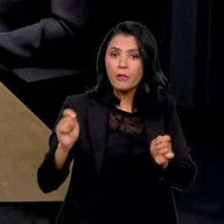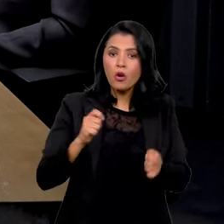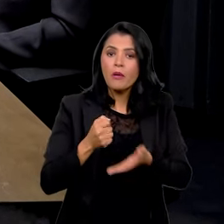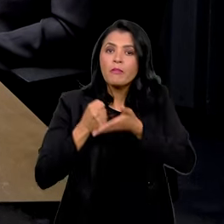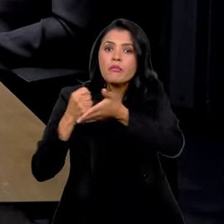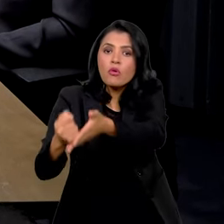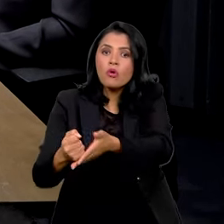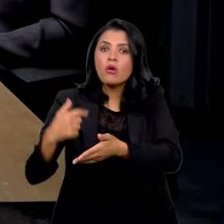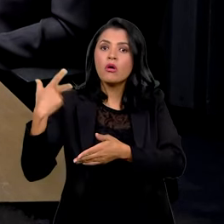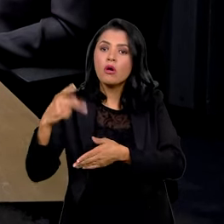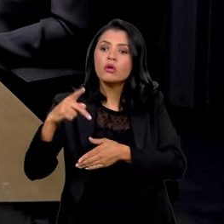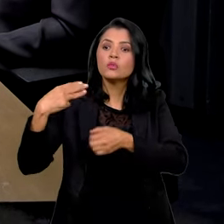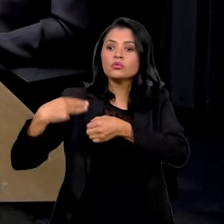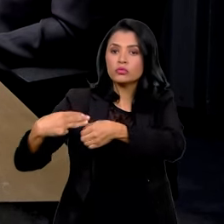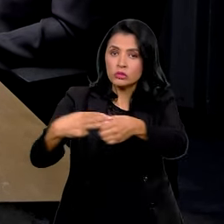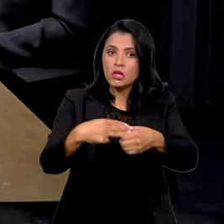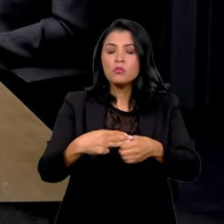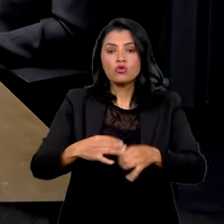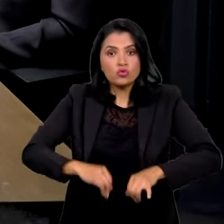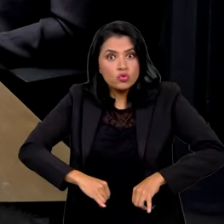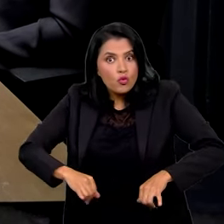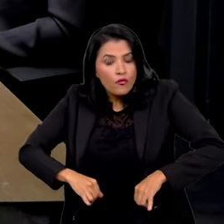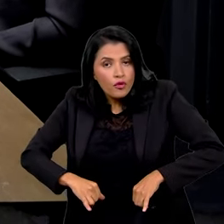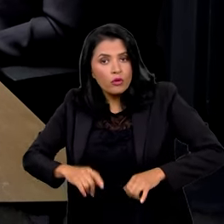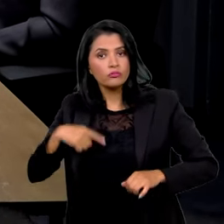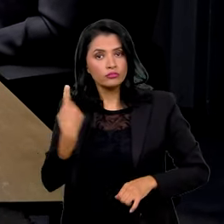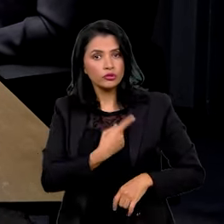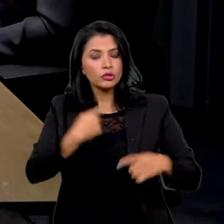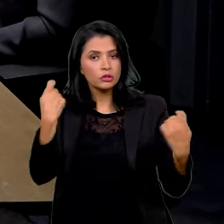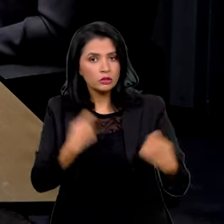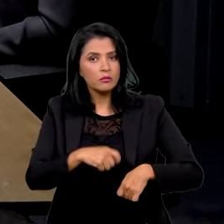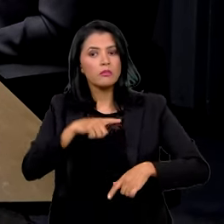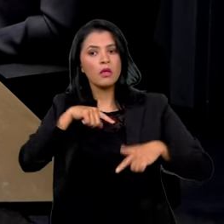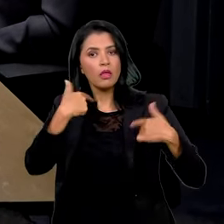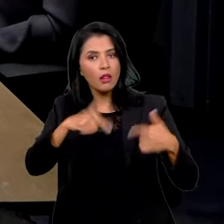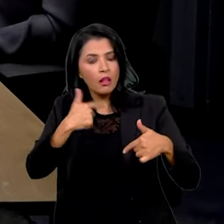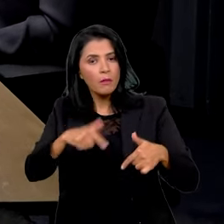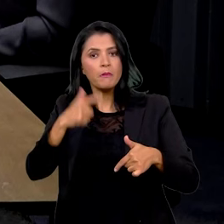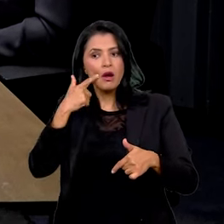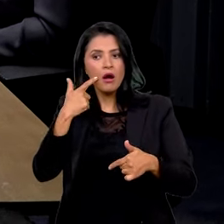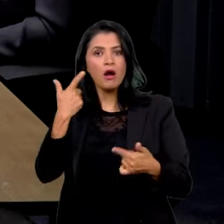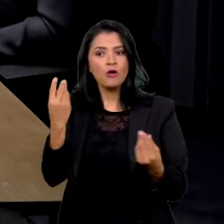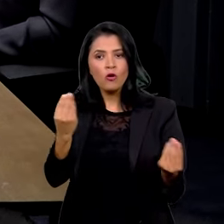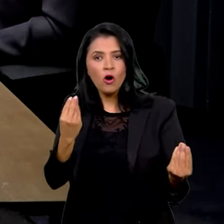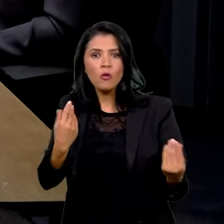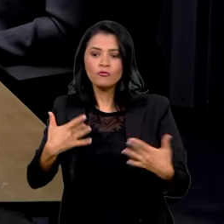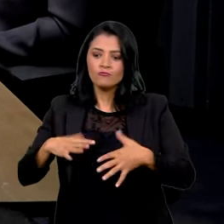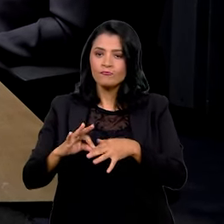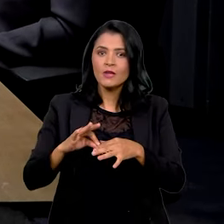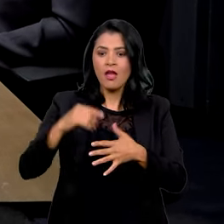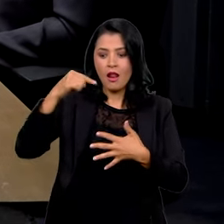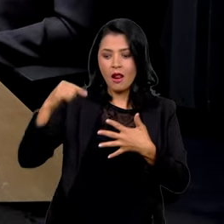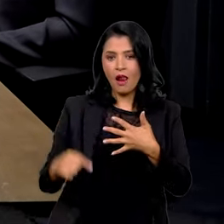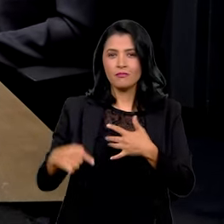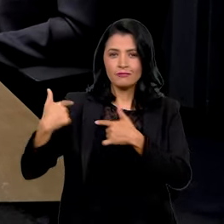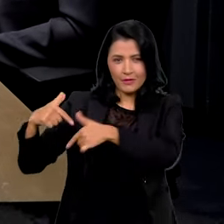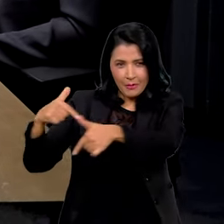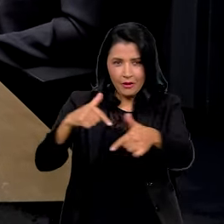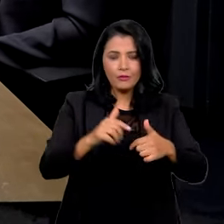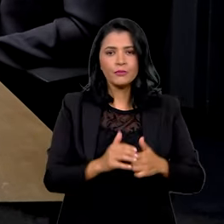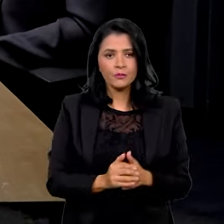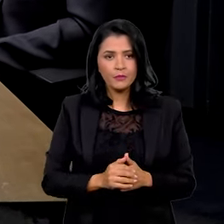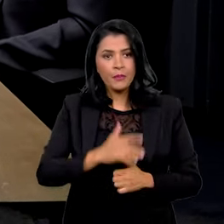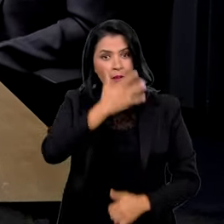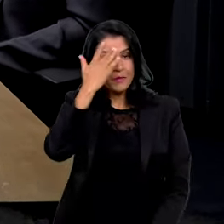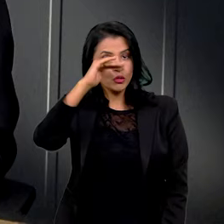fornecendo né para esses municípios que foram mais atingidos e que a gente também trabalha com enquanto esse grande catalisador dessas diversas ações eh